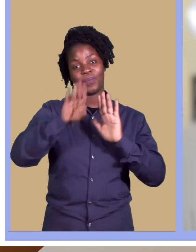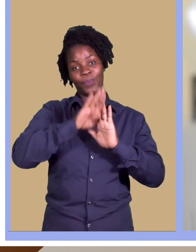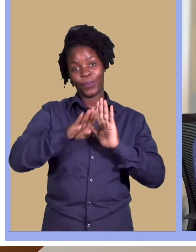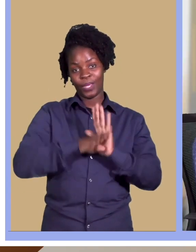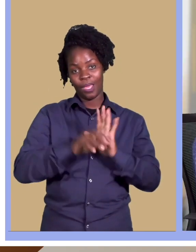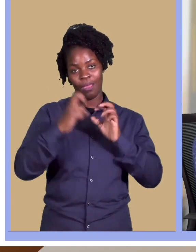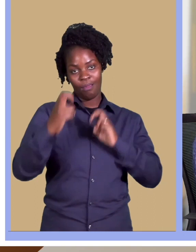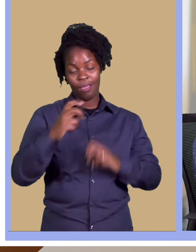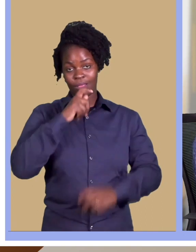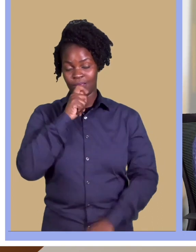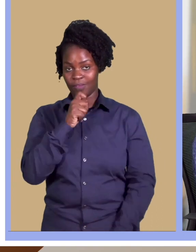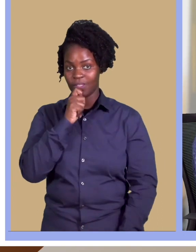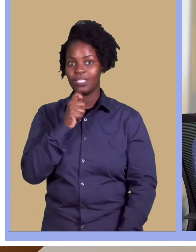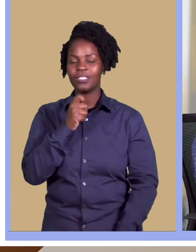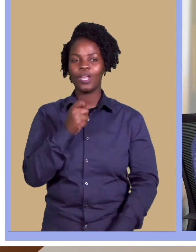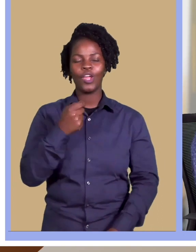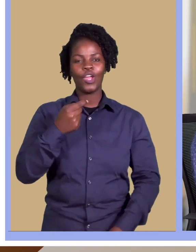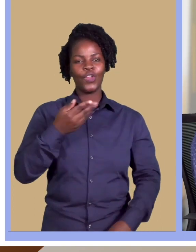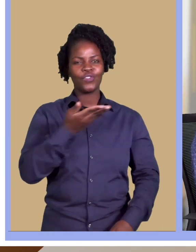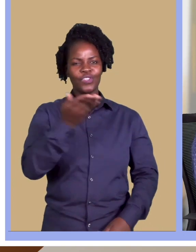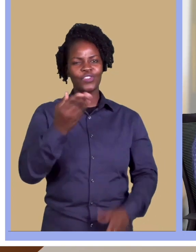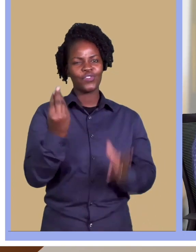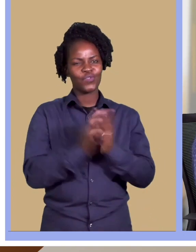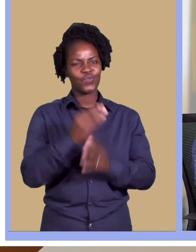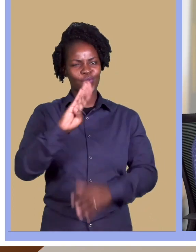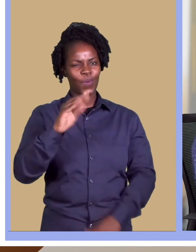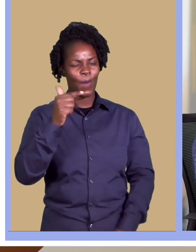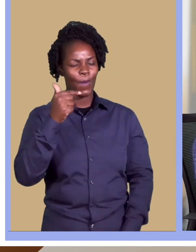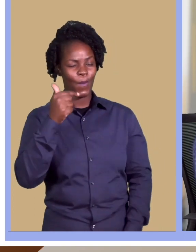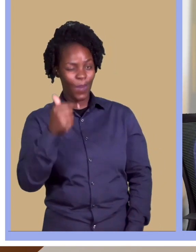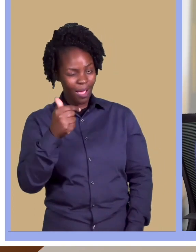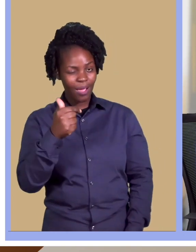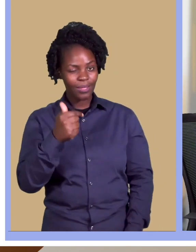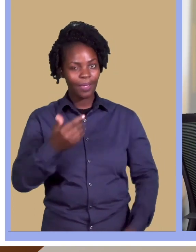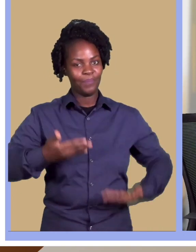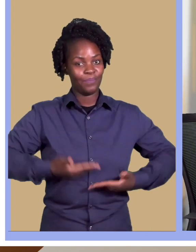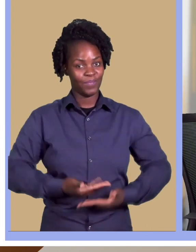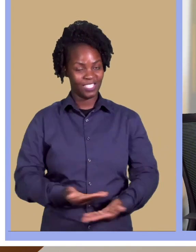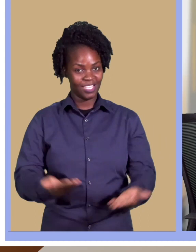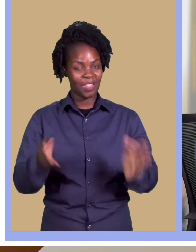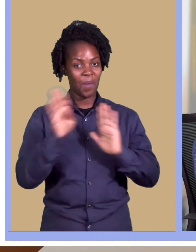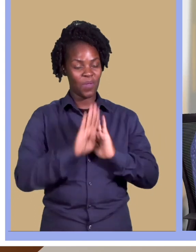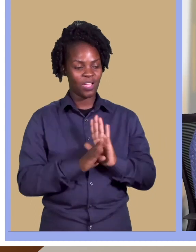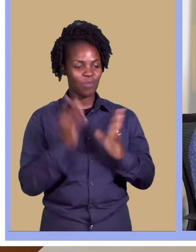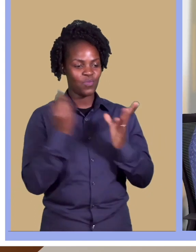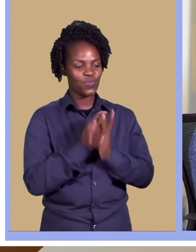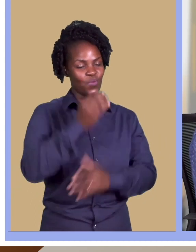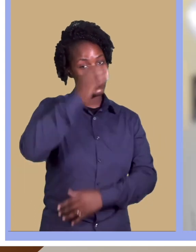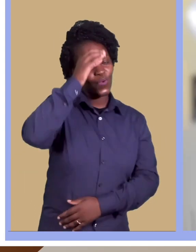que conduziu esta conversa com o Clodoaldo Castiano, diretor executivo do